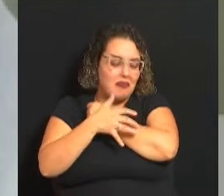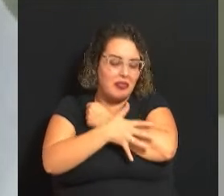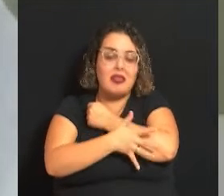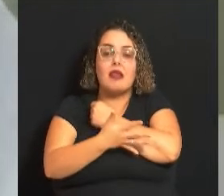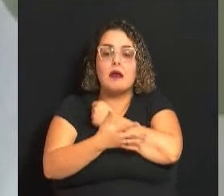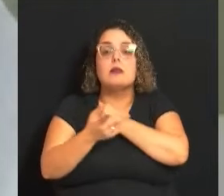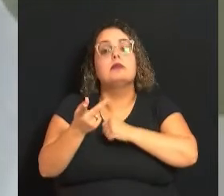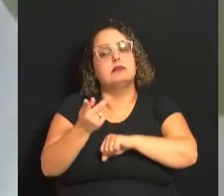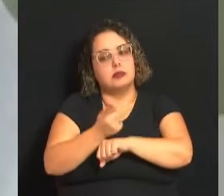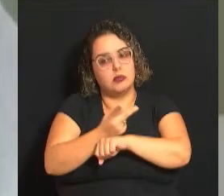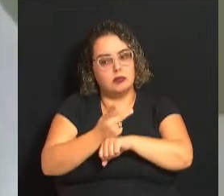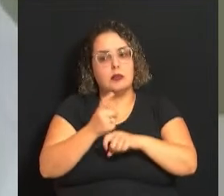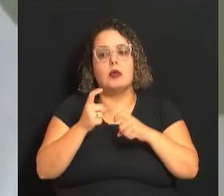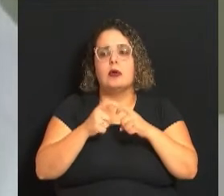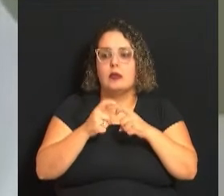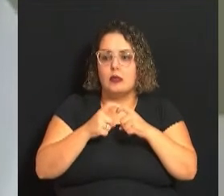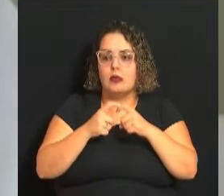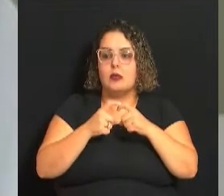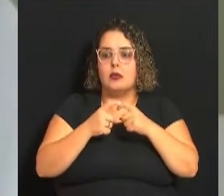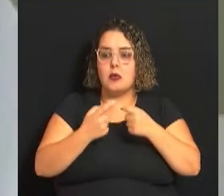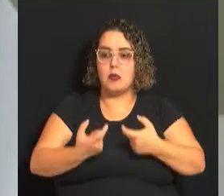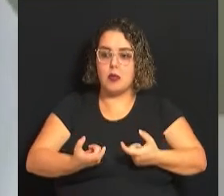pode ter um tumor